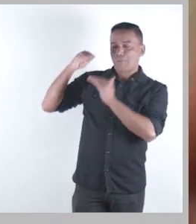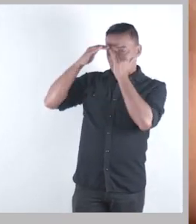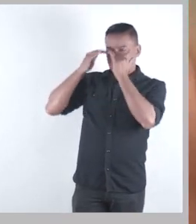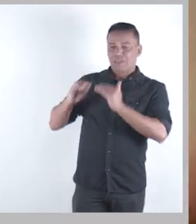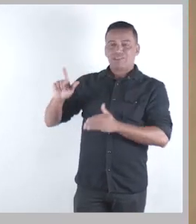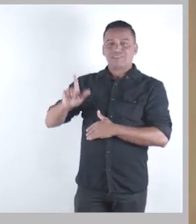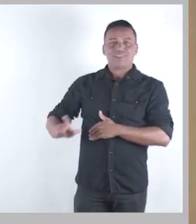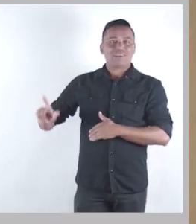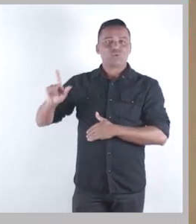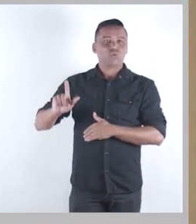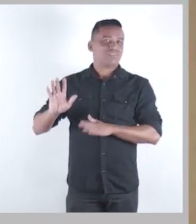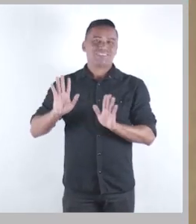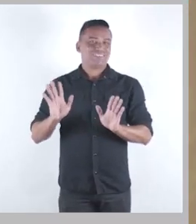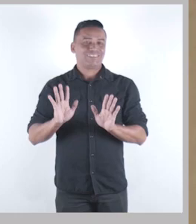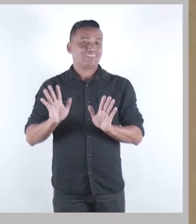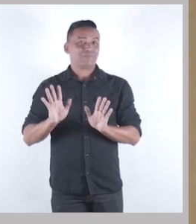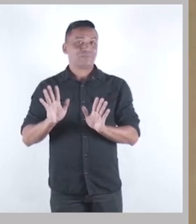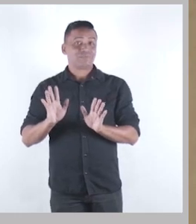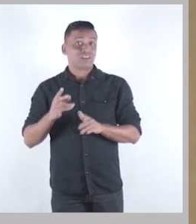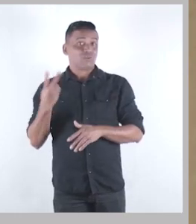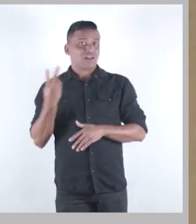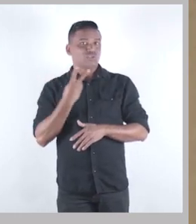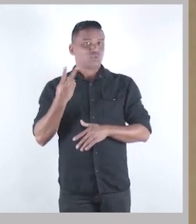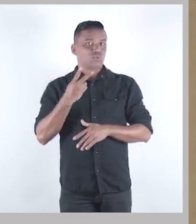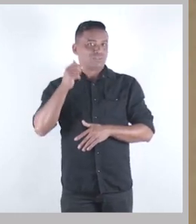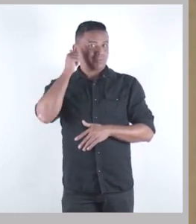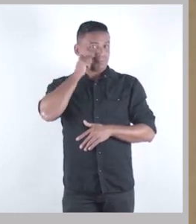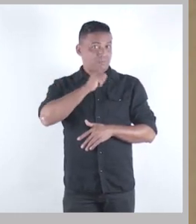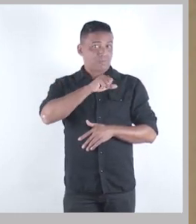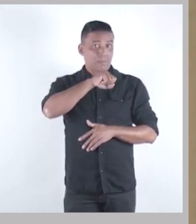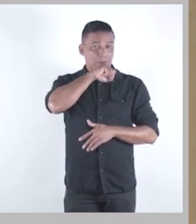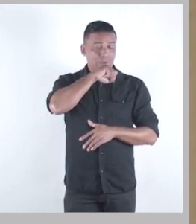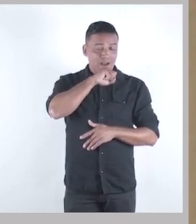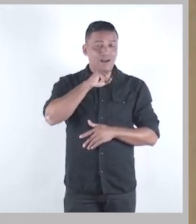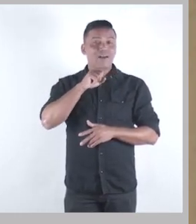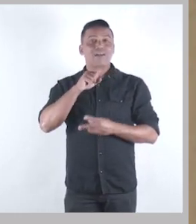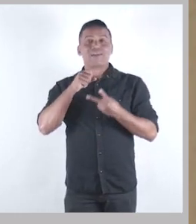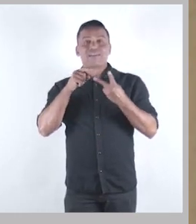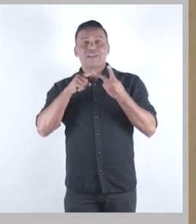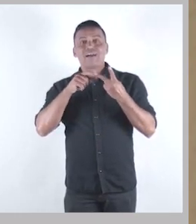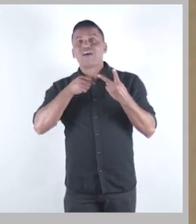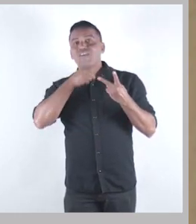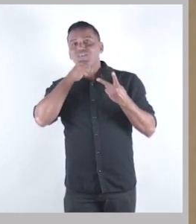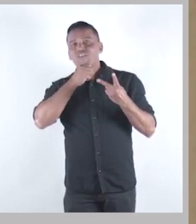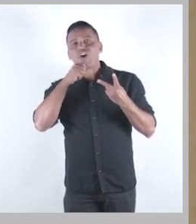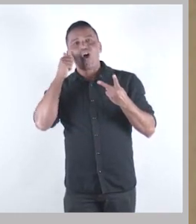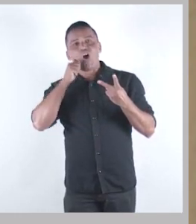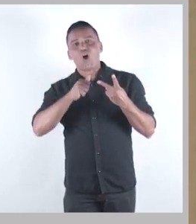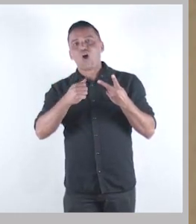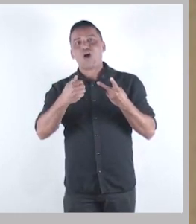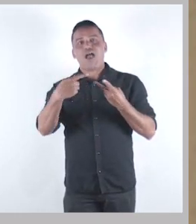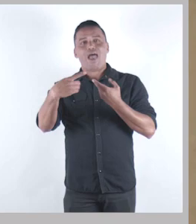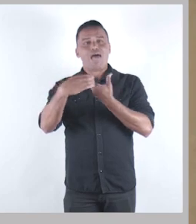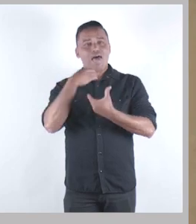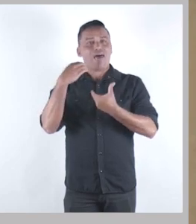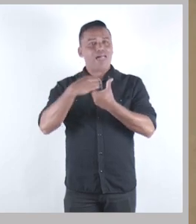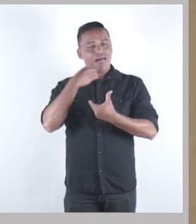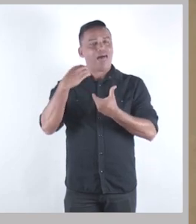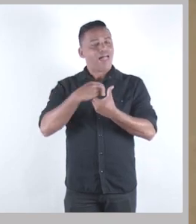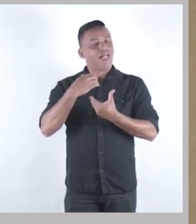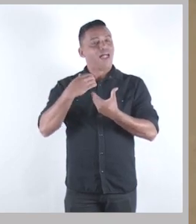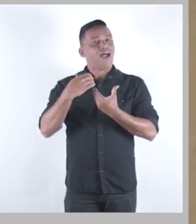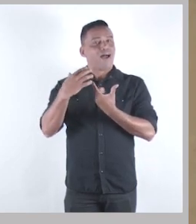essas duas senhoras foram responsáveis por esta minha paixão pelo realismo, que eu continuo a ler bastante estes